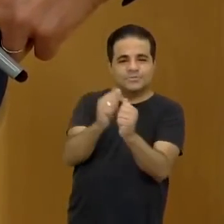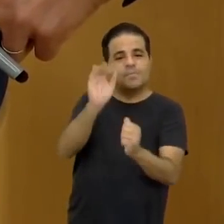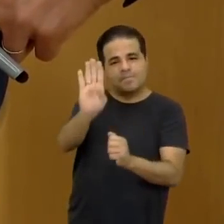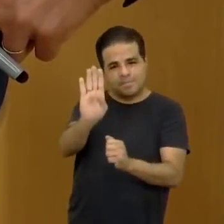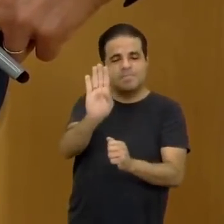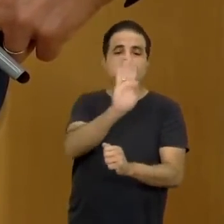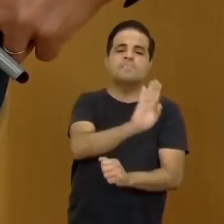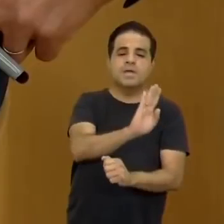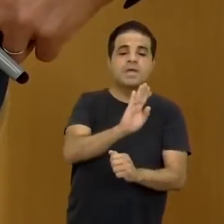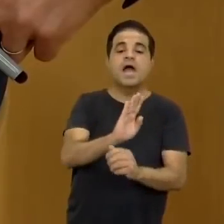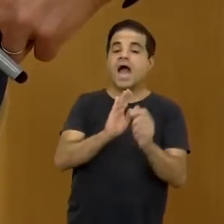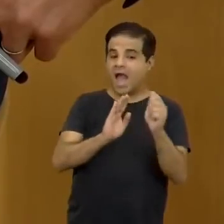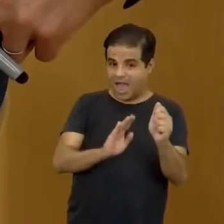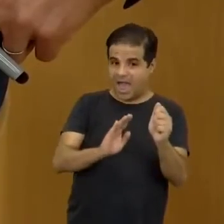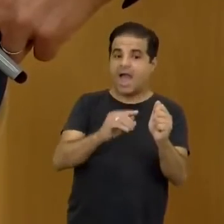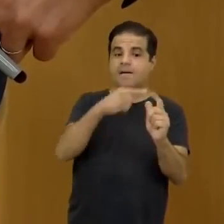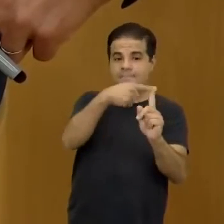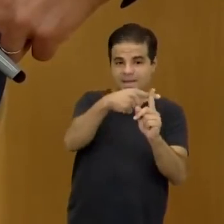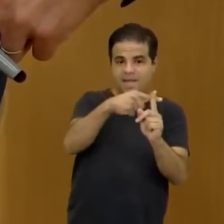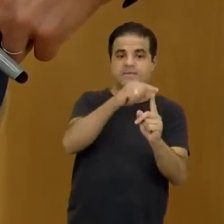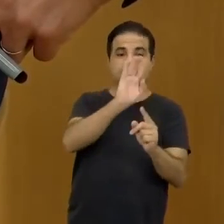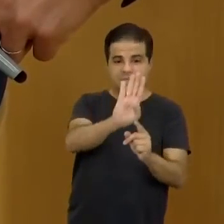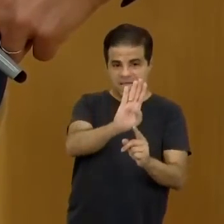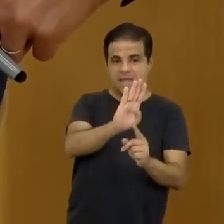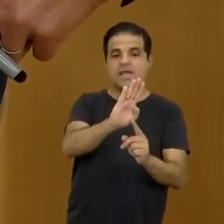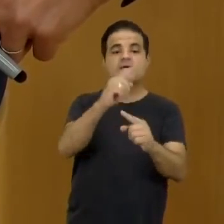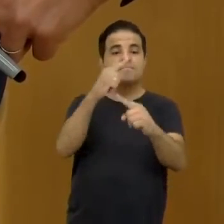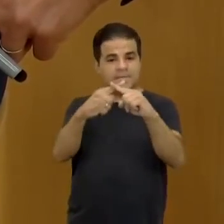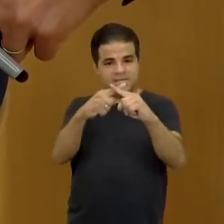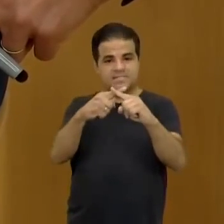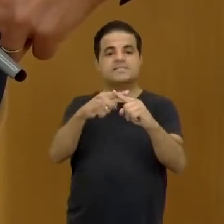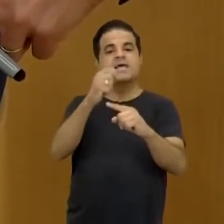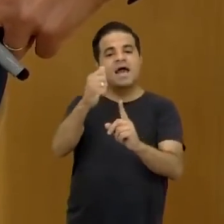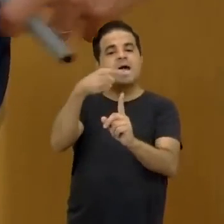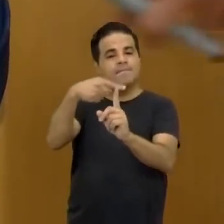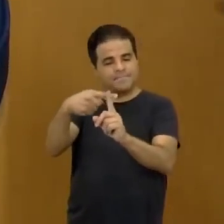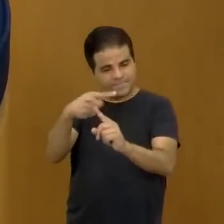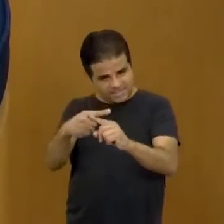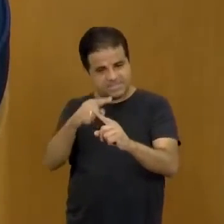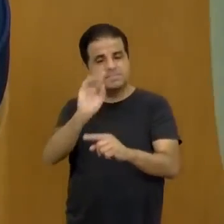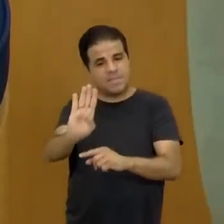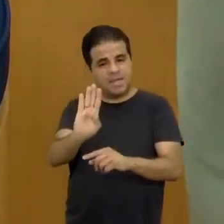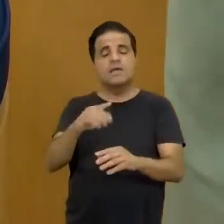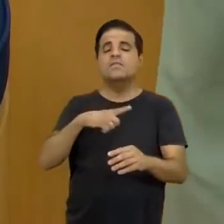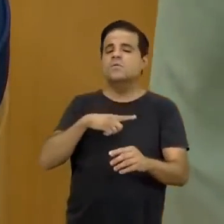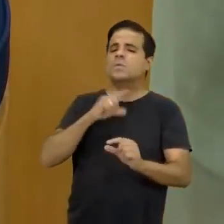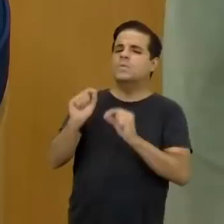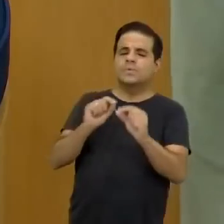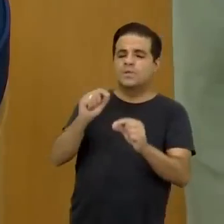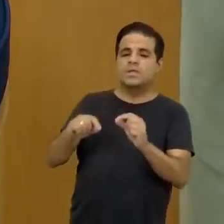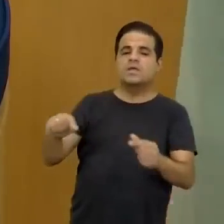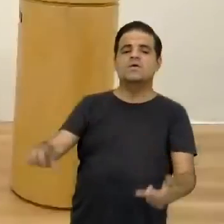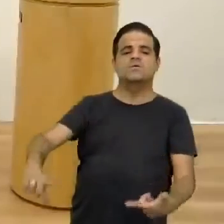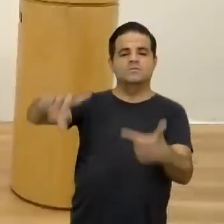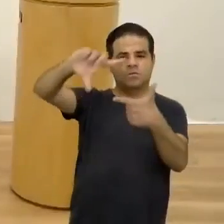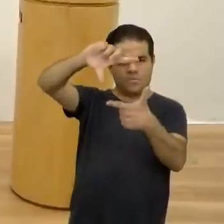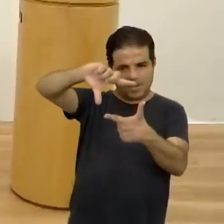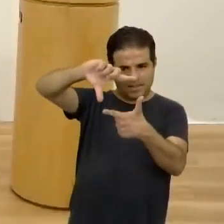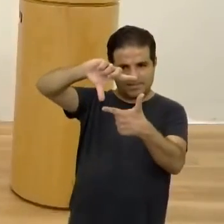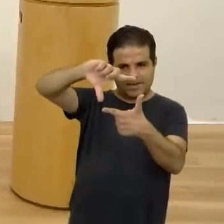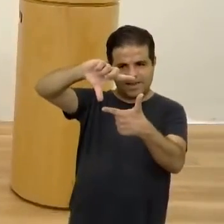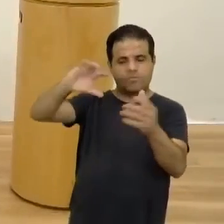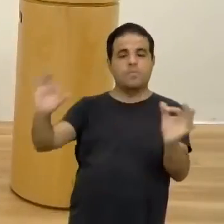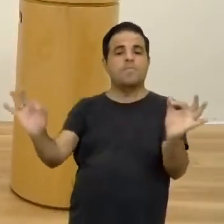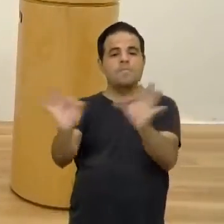para cada lado então ficou a + b vezes a + b então eu tenho aí um quadrado